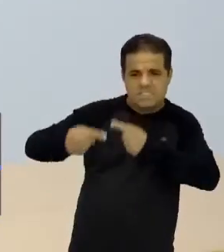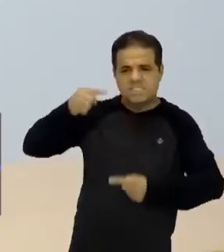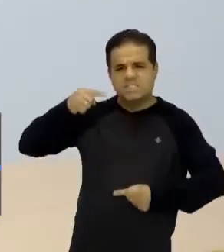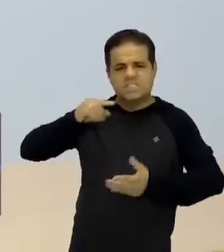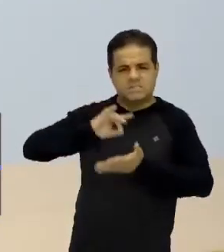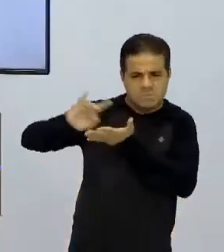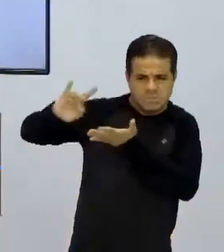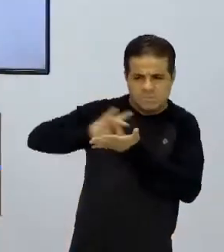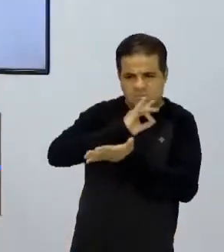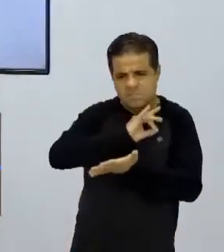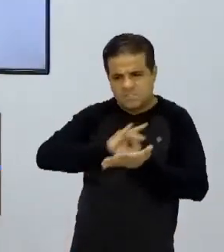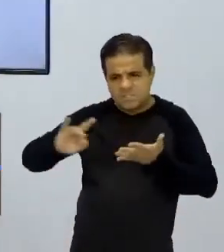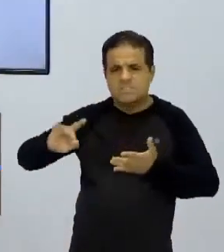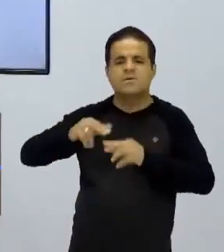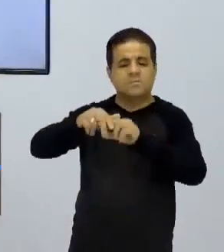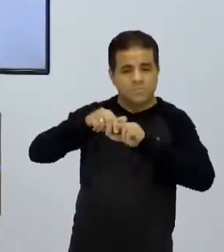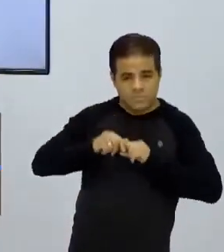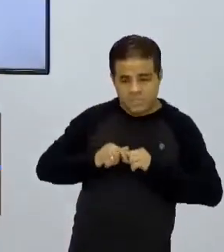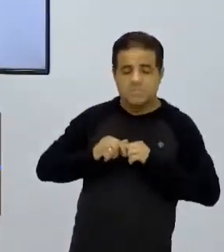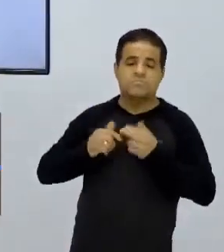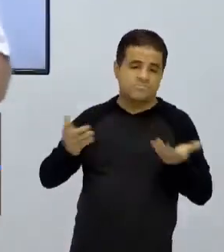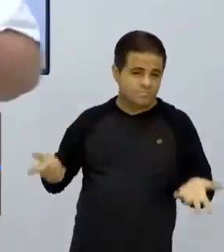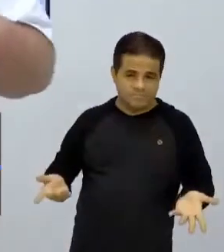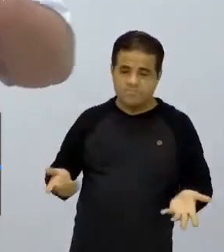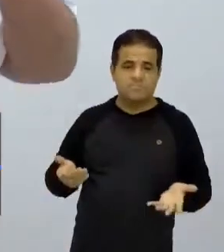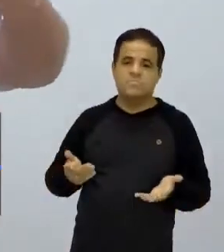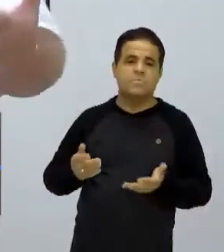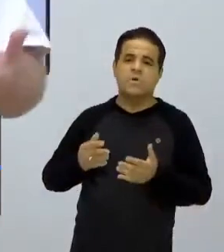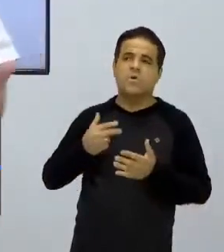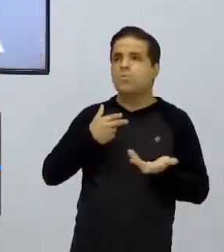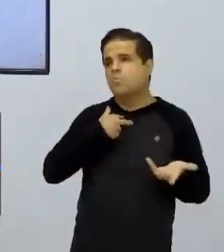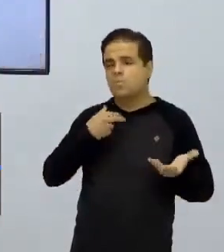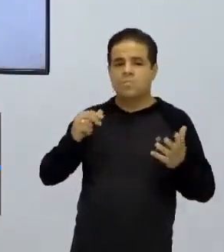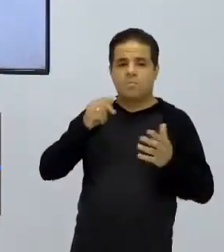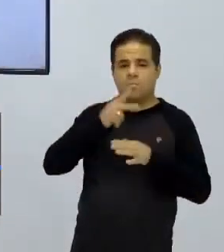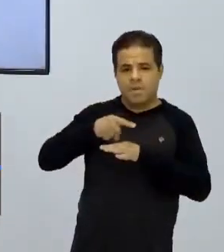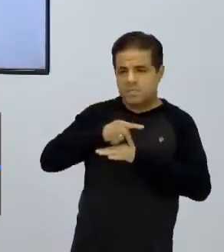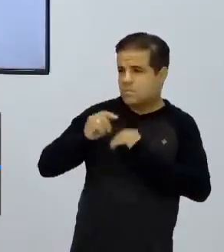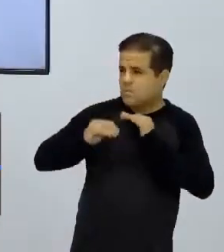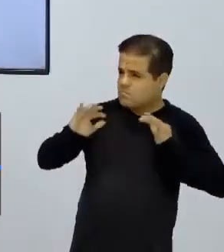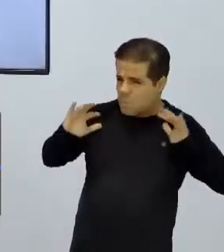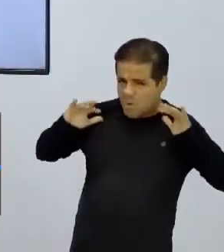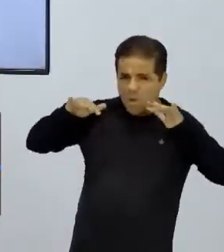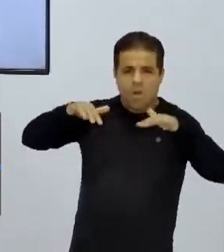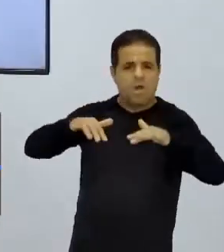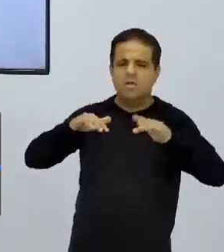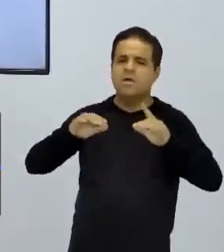os conflitos lá. Por isso que, né, logicamente, não tem que ter uma invasão dos países desenvolvidos,